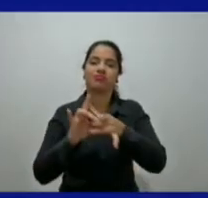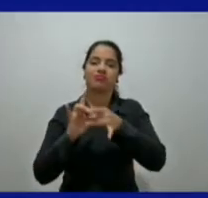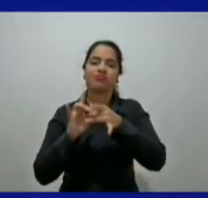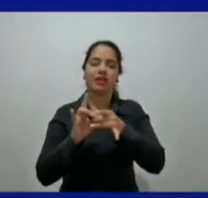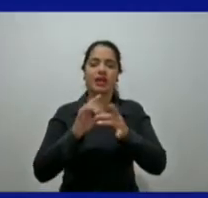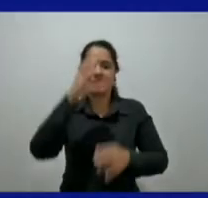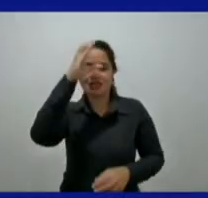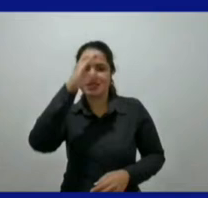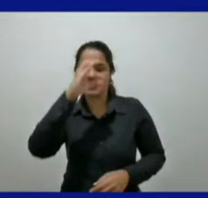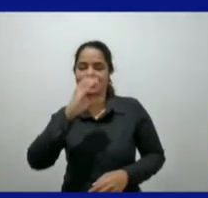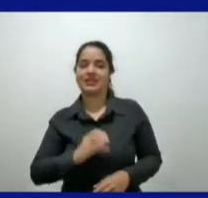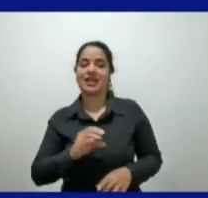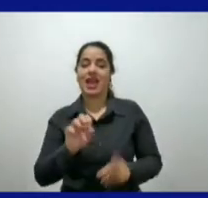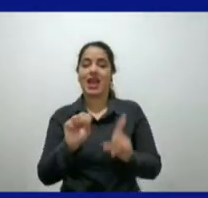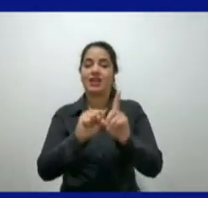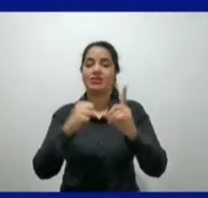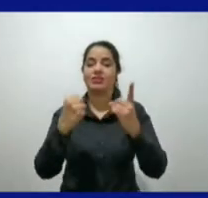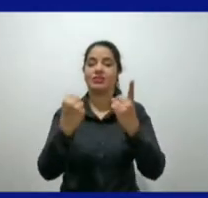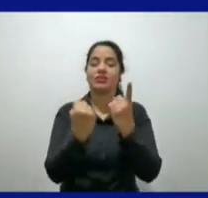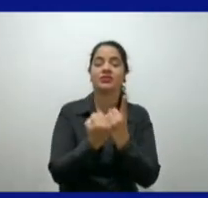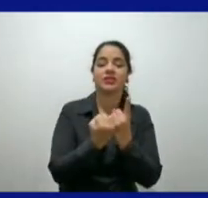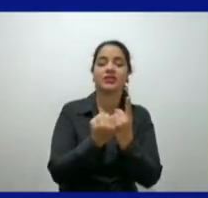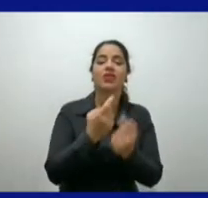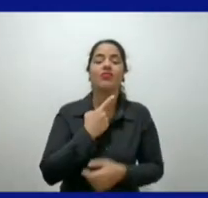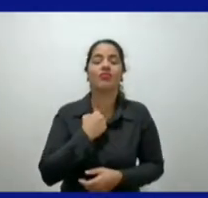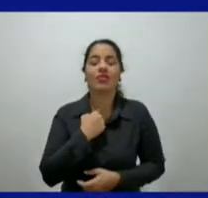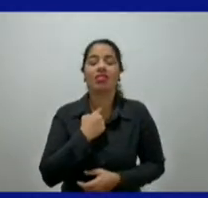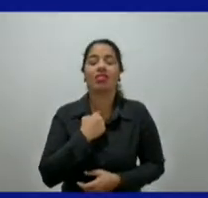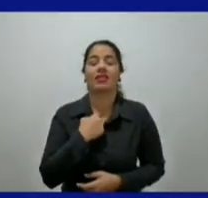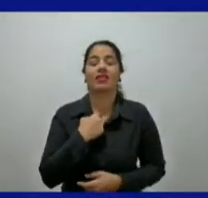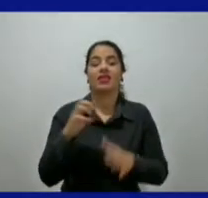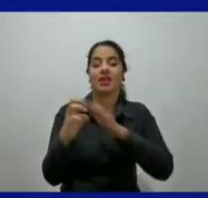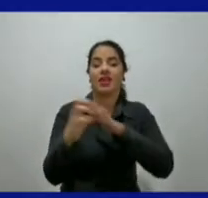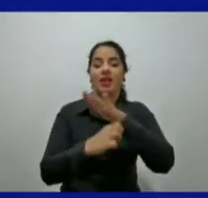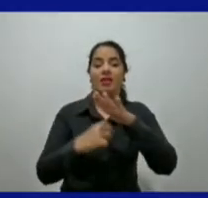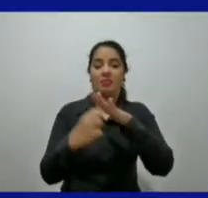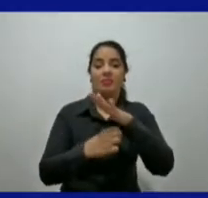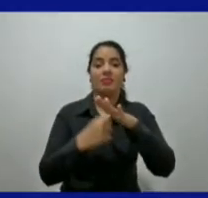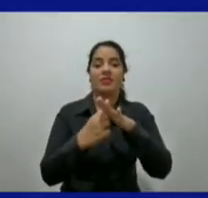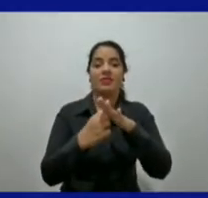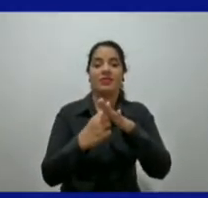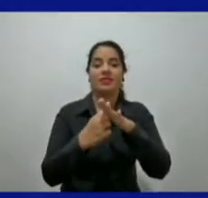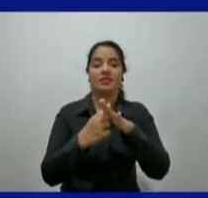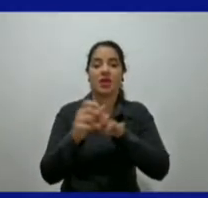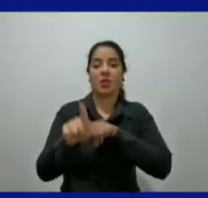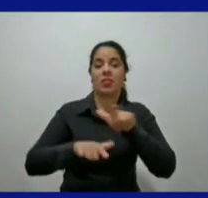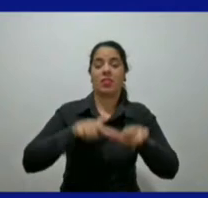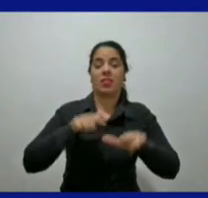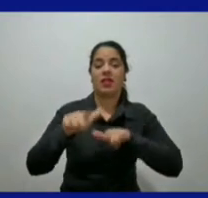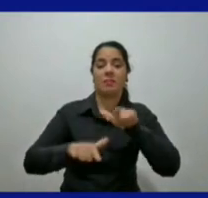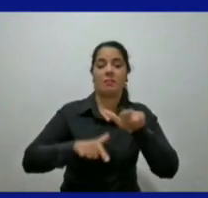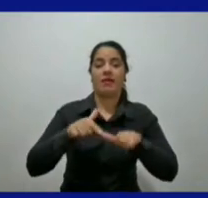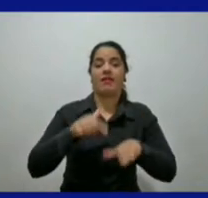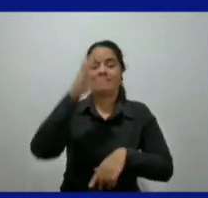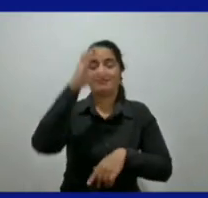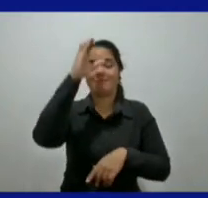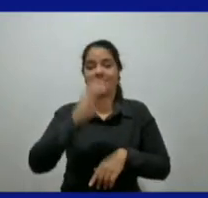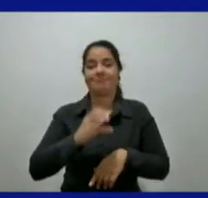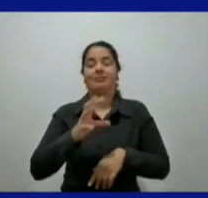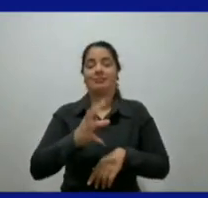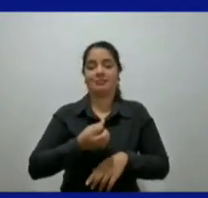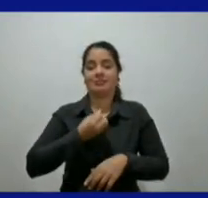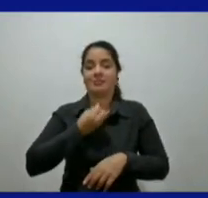empresas como cidadãs, e nós, cidadãos, e nós vemos hoje várias empresas que não seguiram